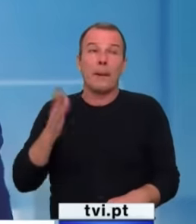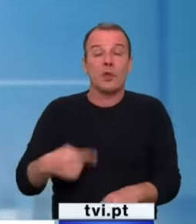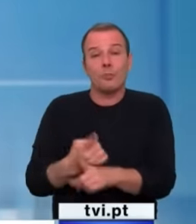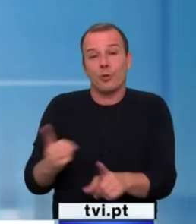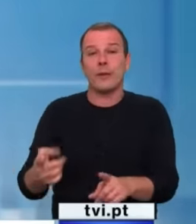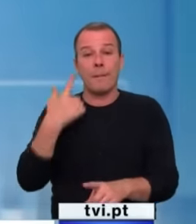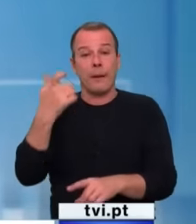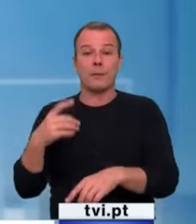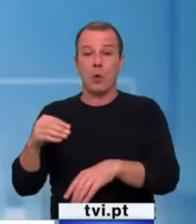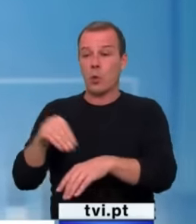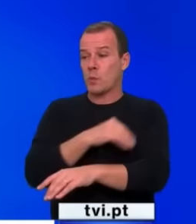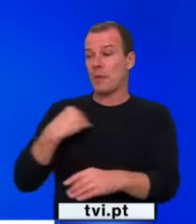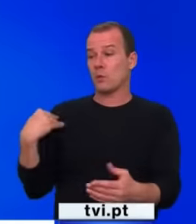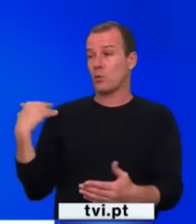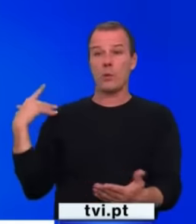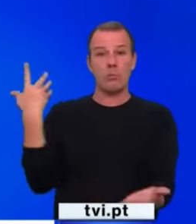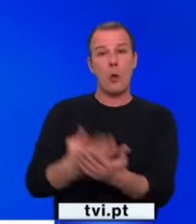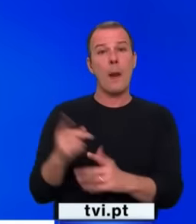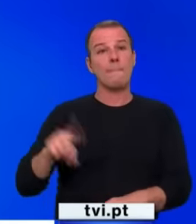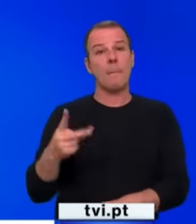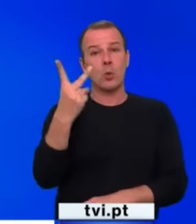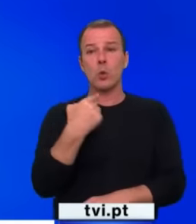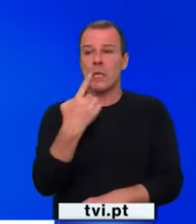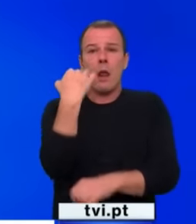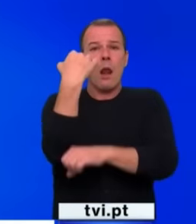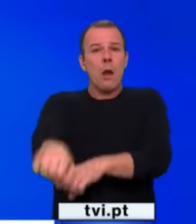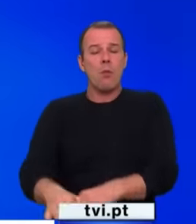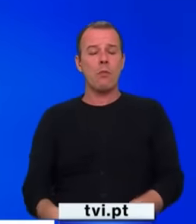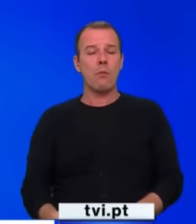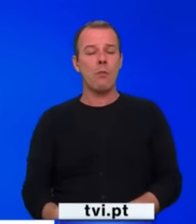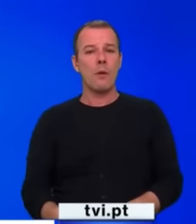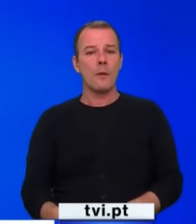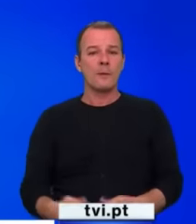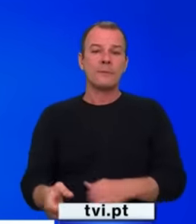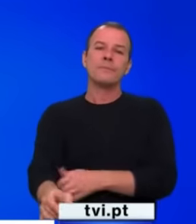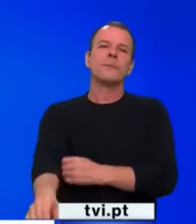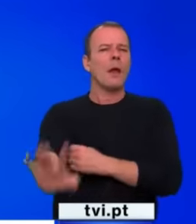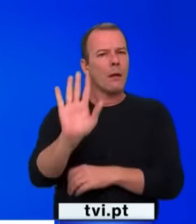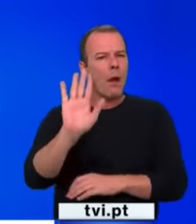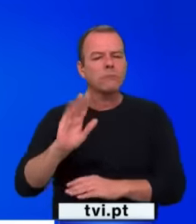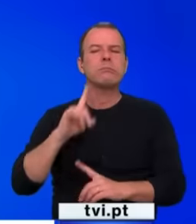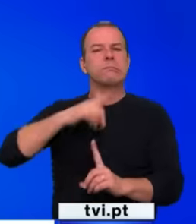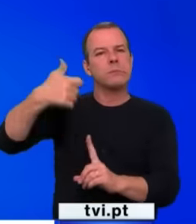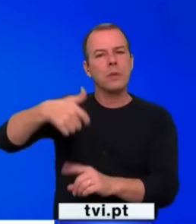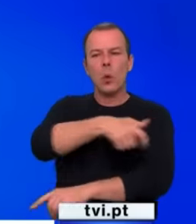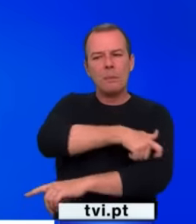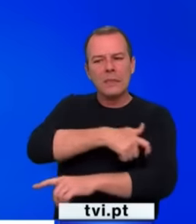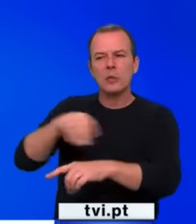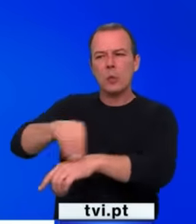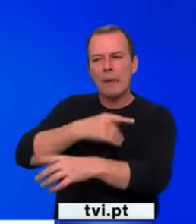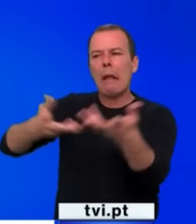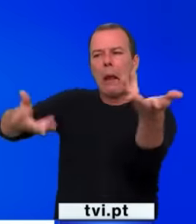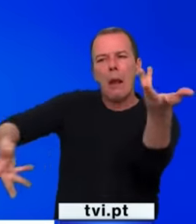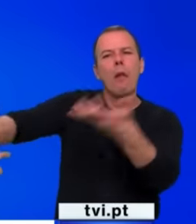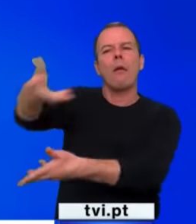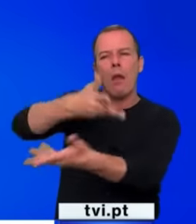duas vezes a rejeitaram. Mas nós devemos tentar encontrar as soluções com os médicos e com quem os representa para nós garantirmos e encontrarmos todas as soluções que